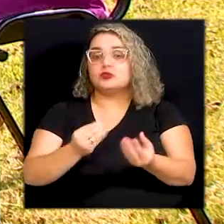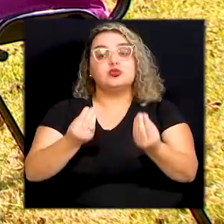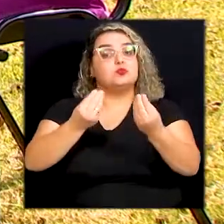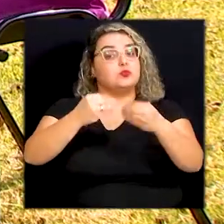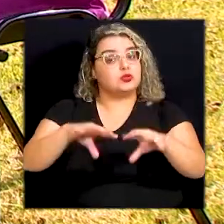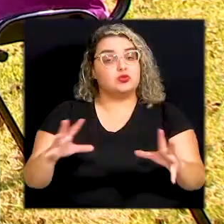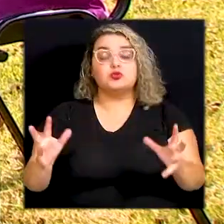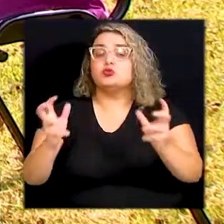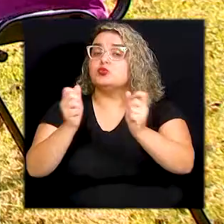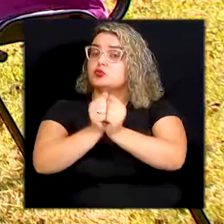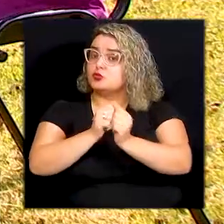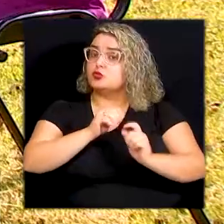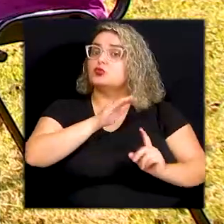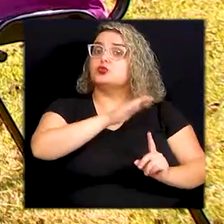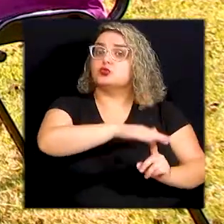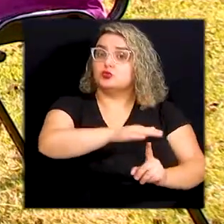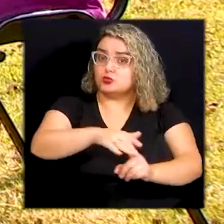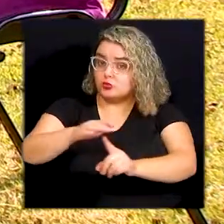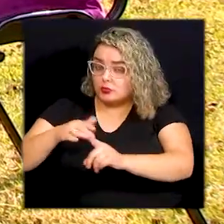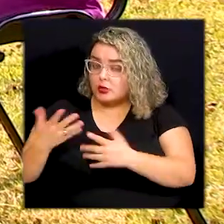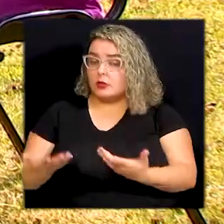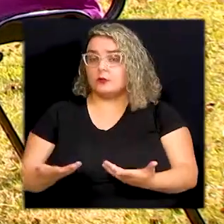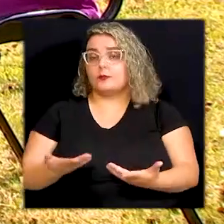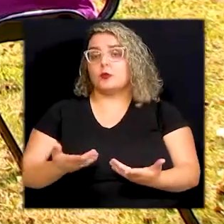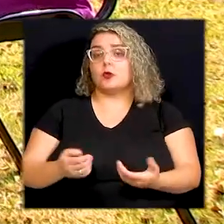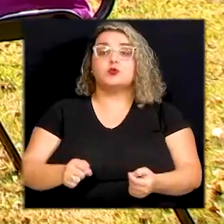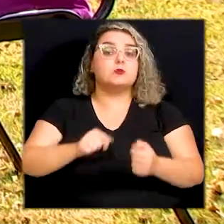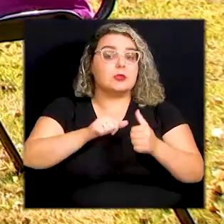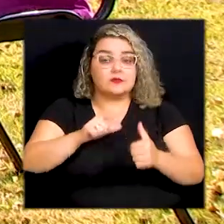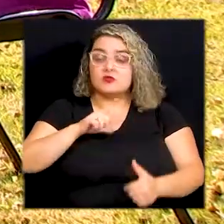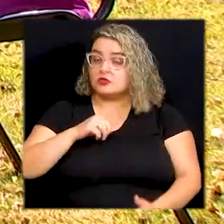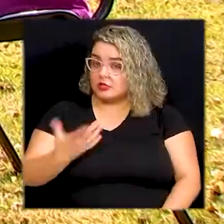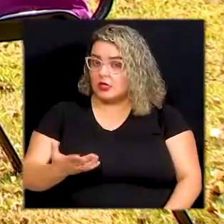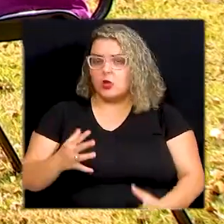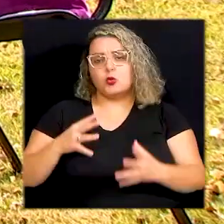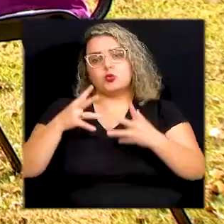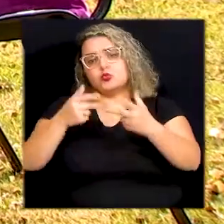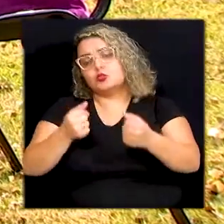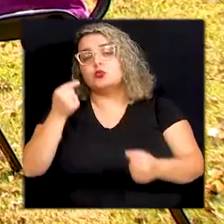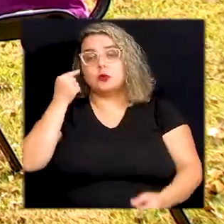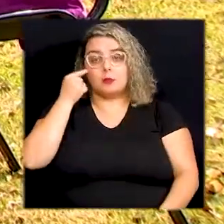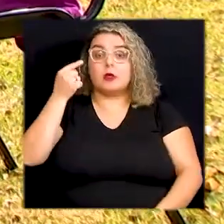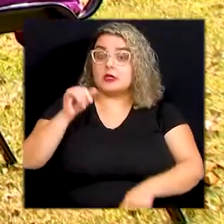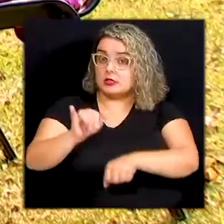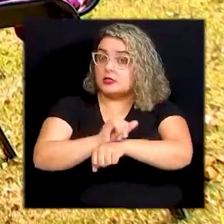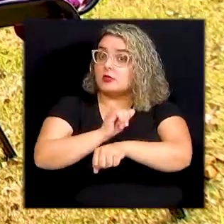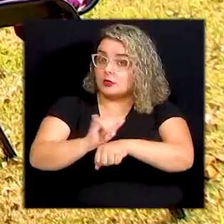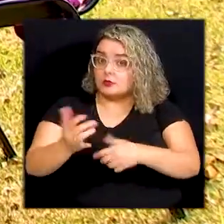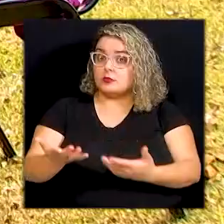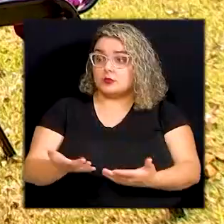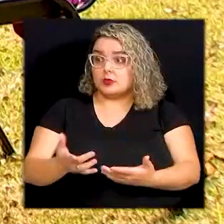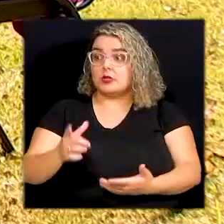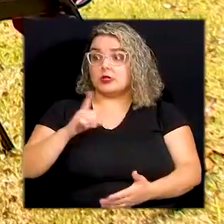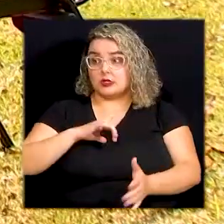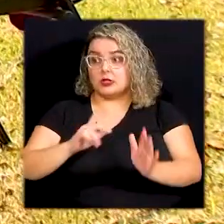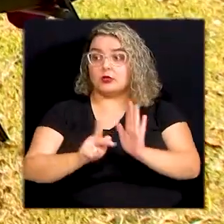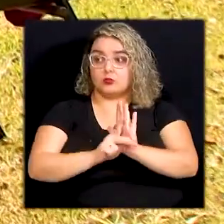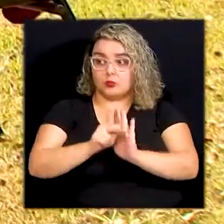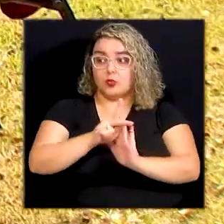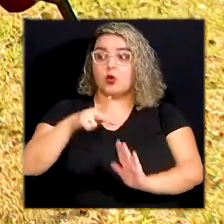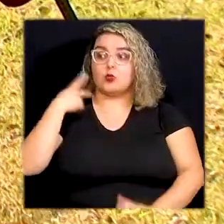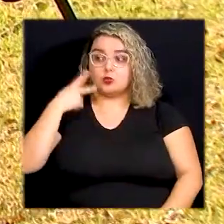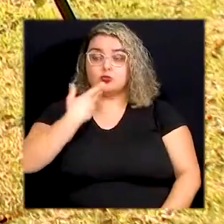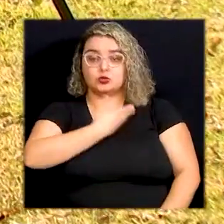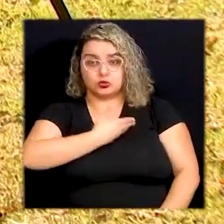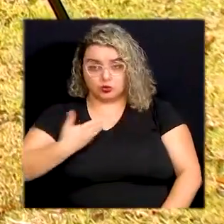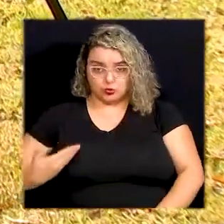danos agregados ao meio ambiente, né? Então, tudo isso a gente está pensando e consta do nosso